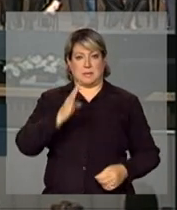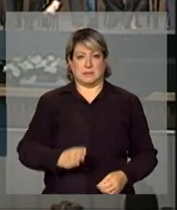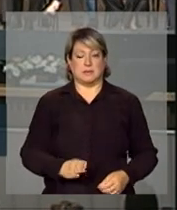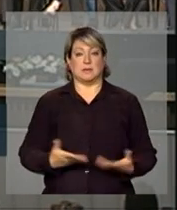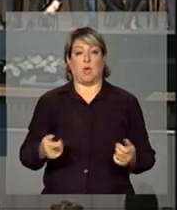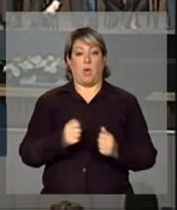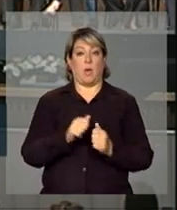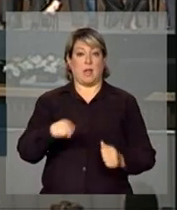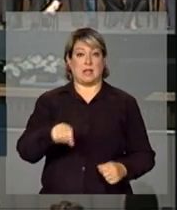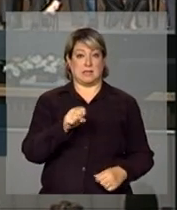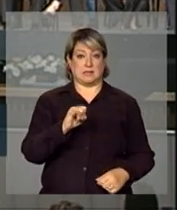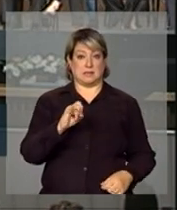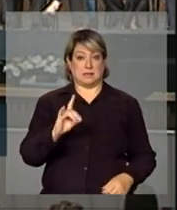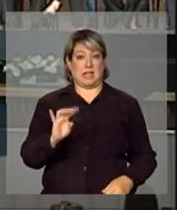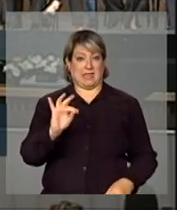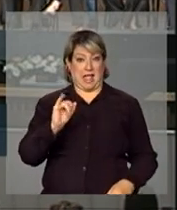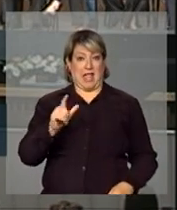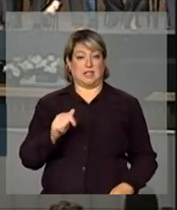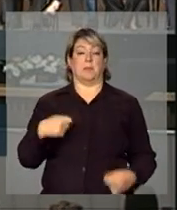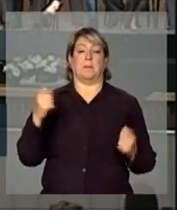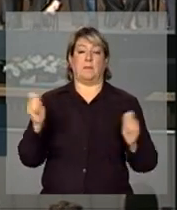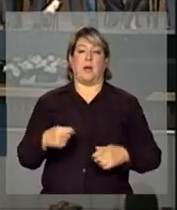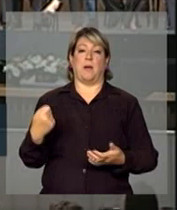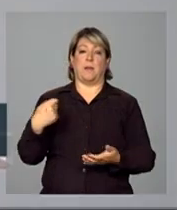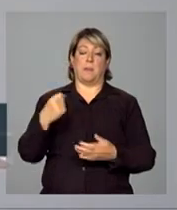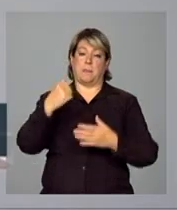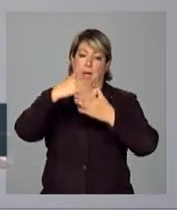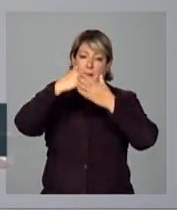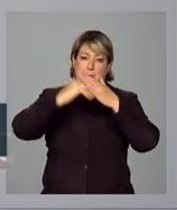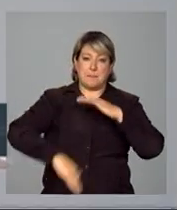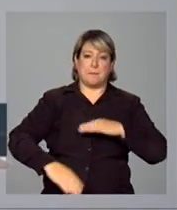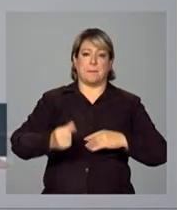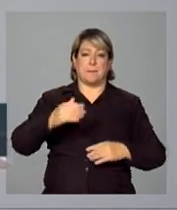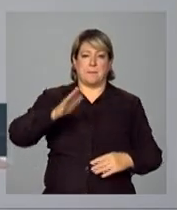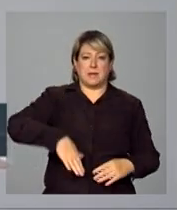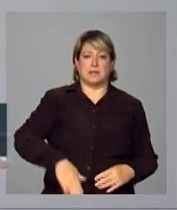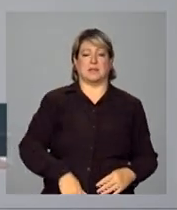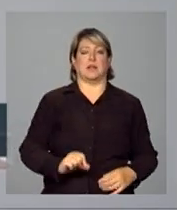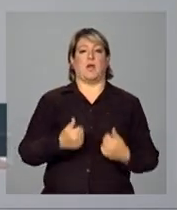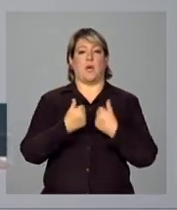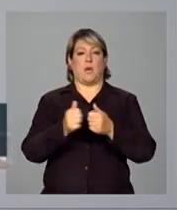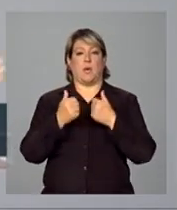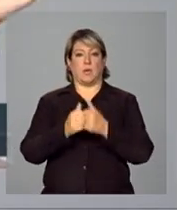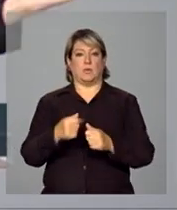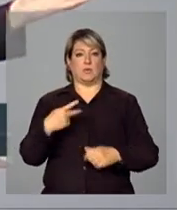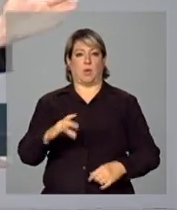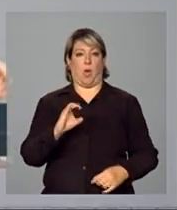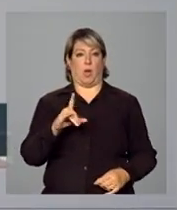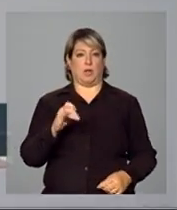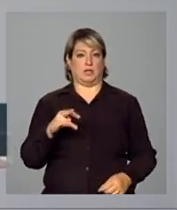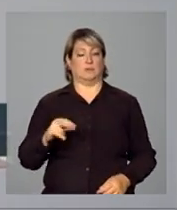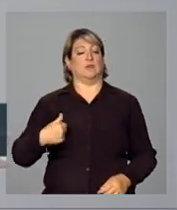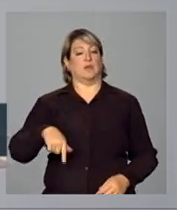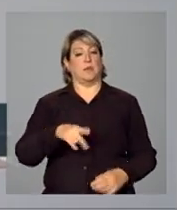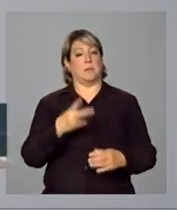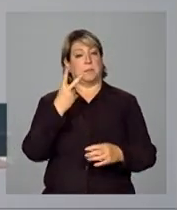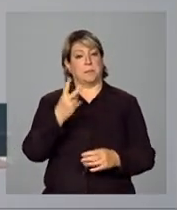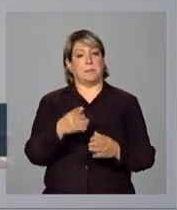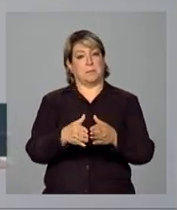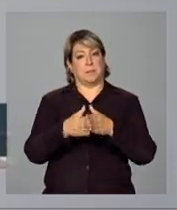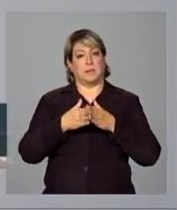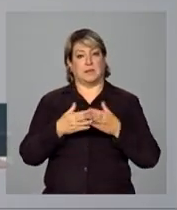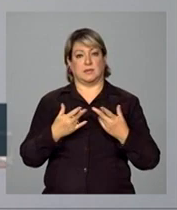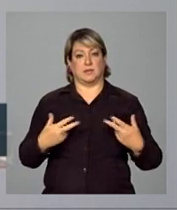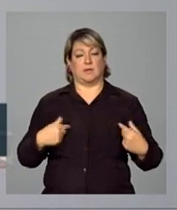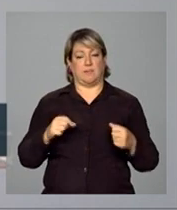CID, nós possamos abater o preço das passagens do transporte coletivo. São dois pedidos que faço em